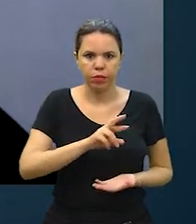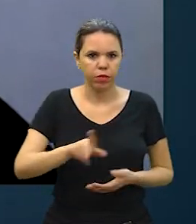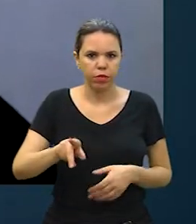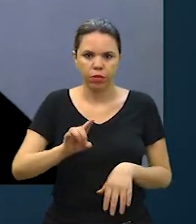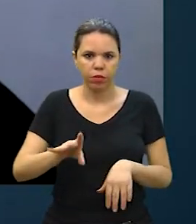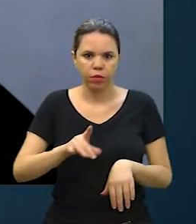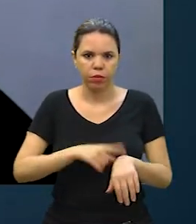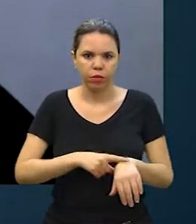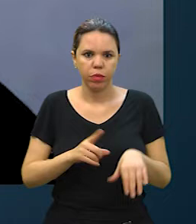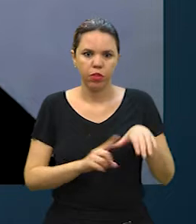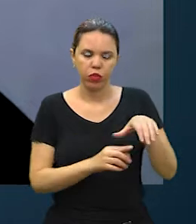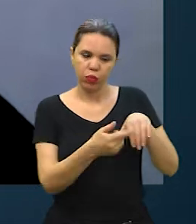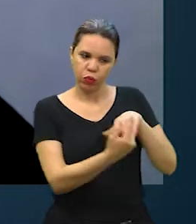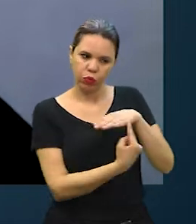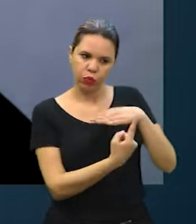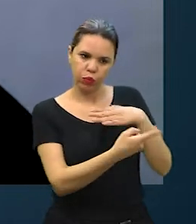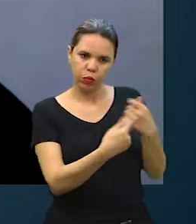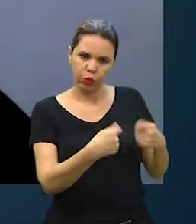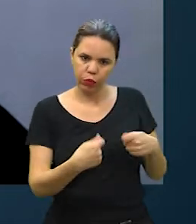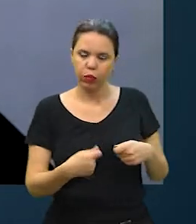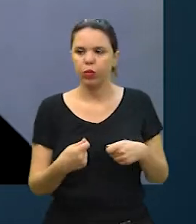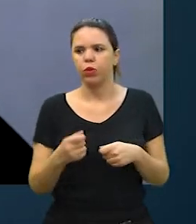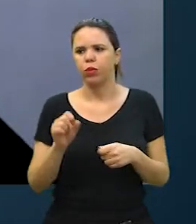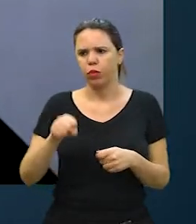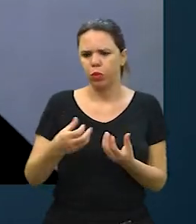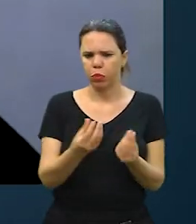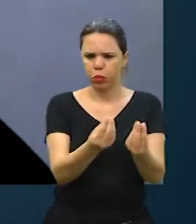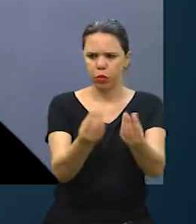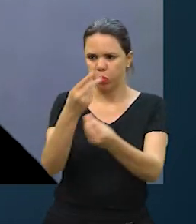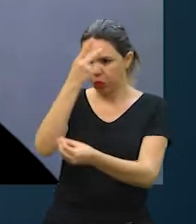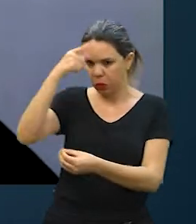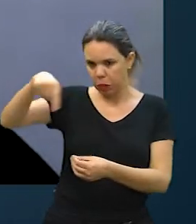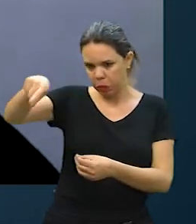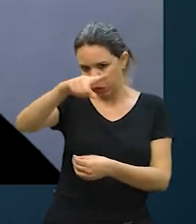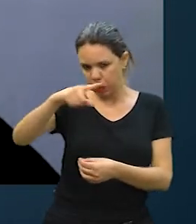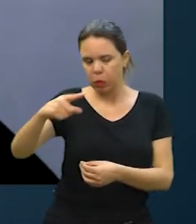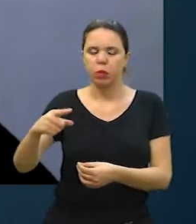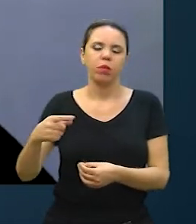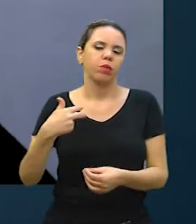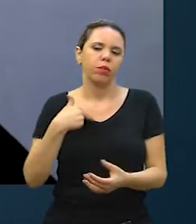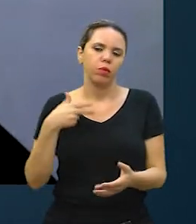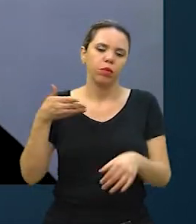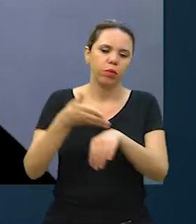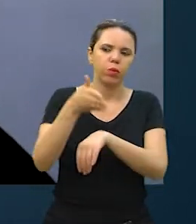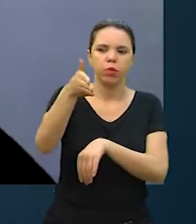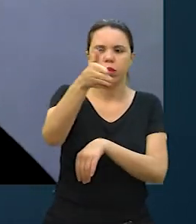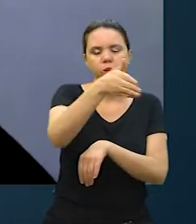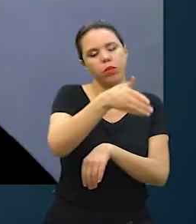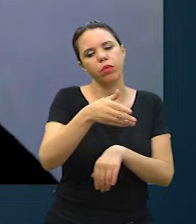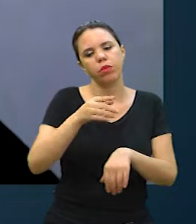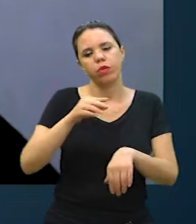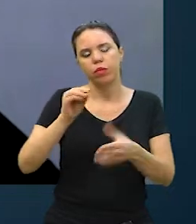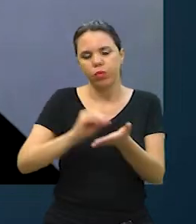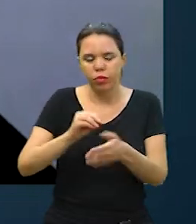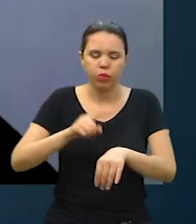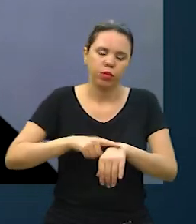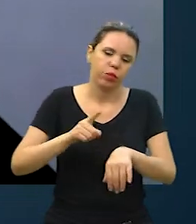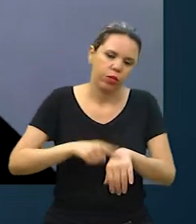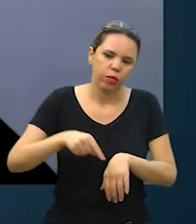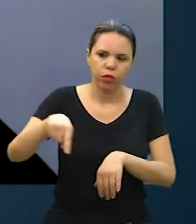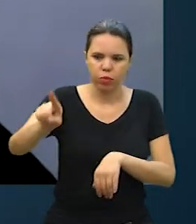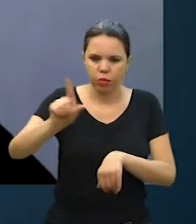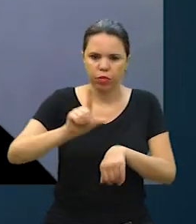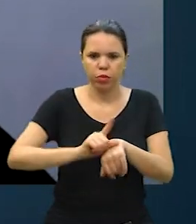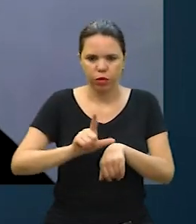era só esse cliente que precisava desse serviço, e sim várias outras pessoas que também tinham essa demanda, principalmente por falta de tempo de